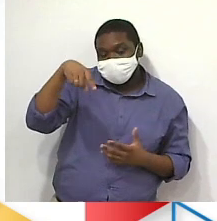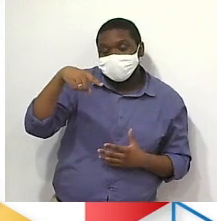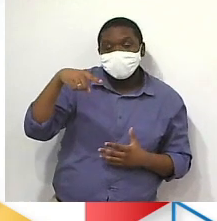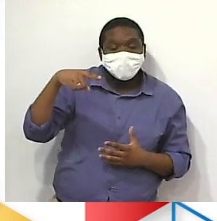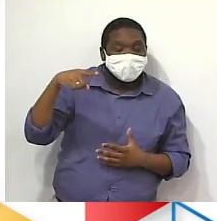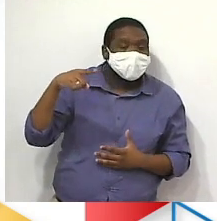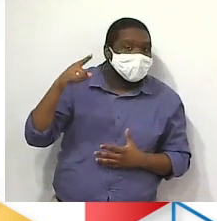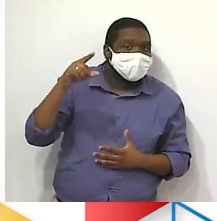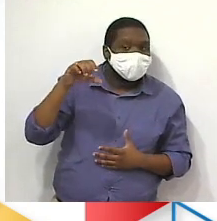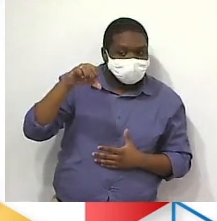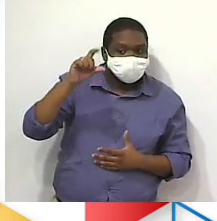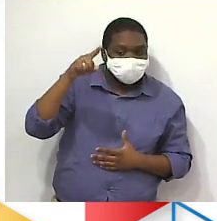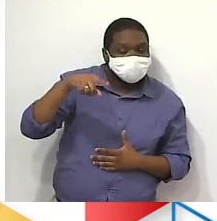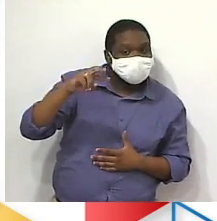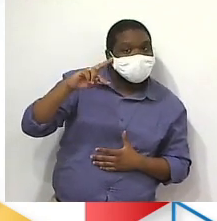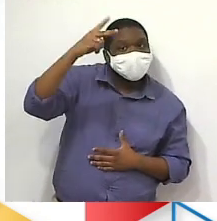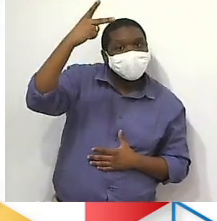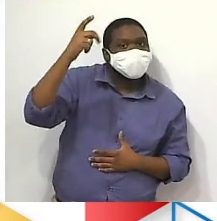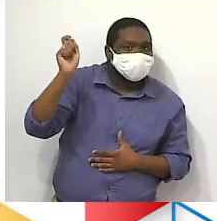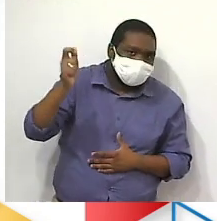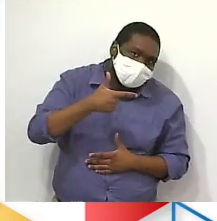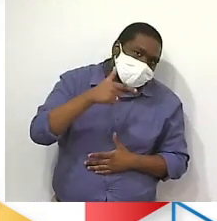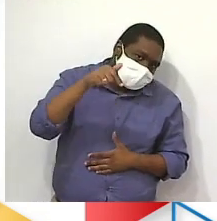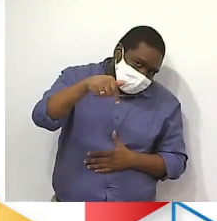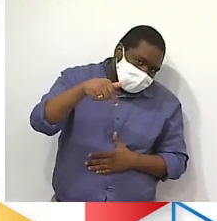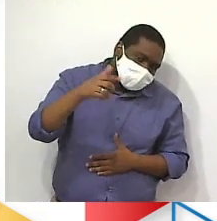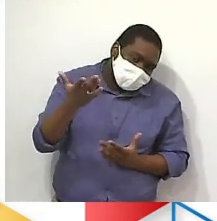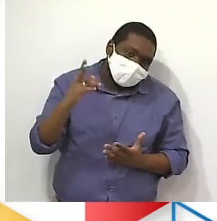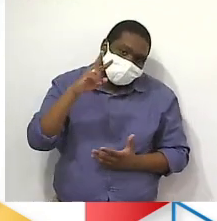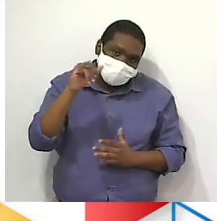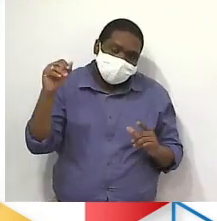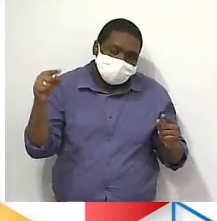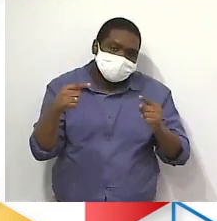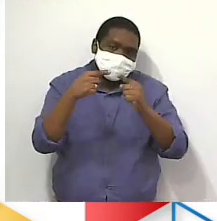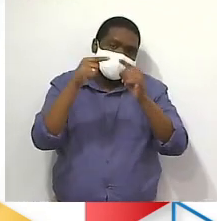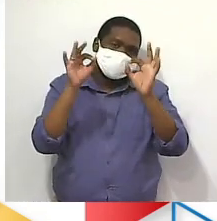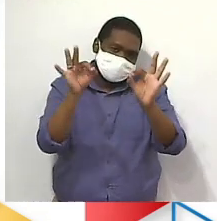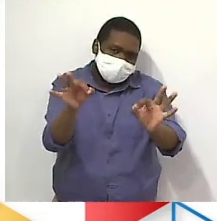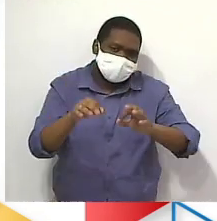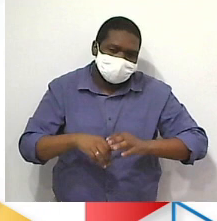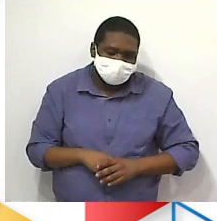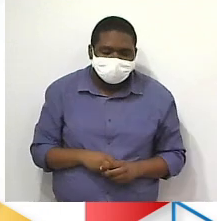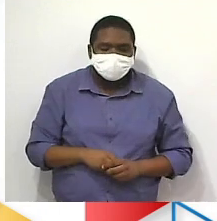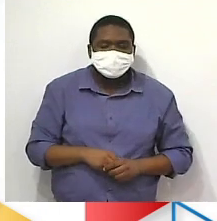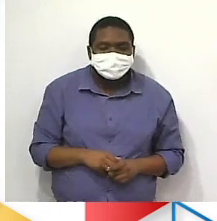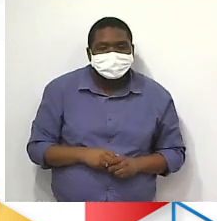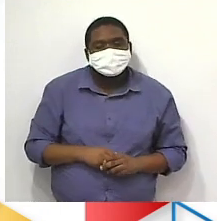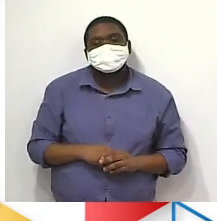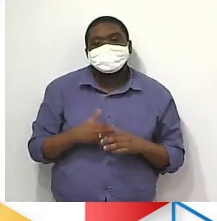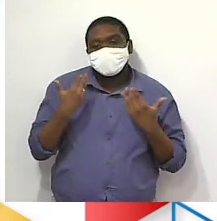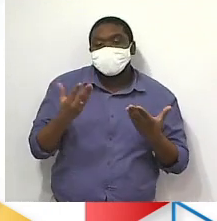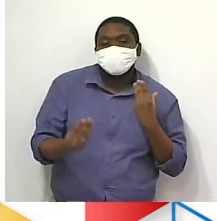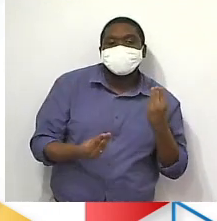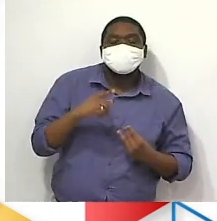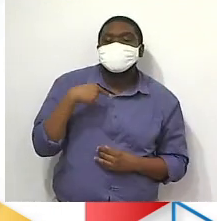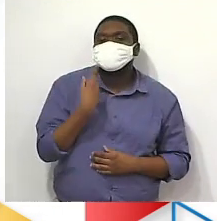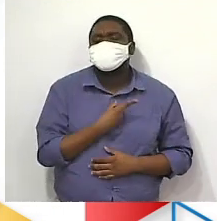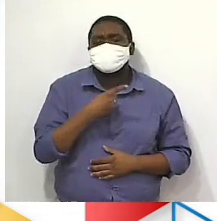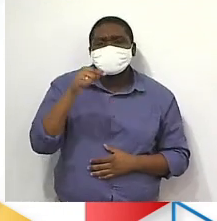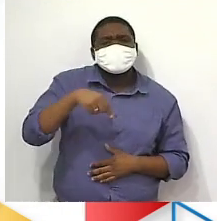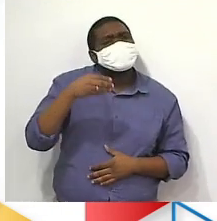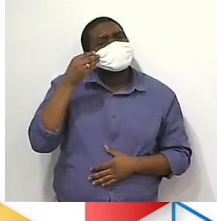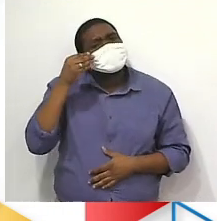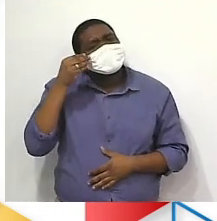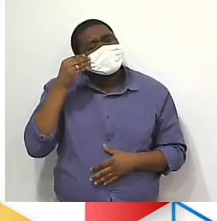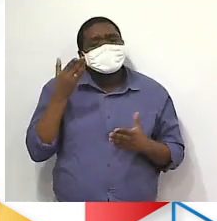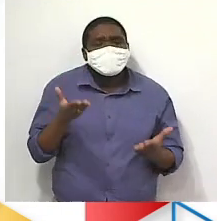7, claramente. Então eles vão bater certinho a partir disso, tá? Então como é que a gente vai testar essa medida?